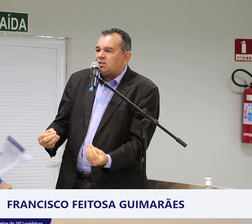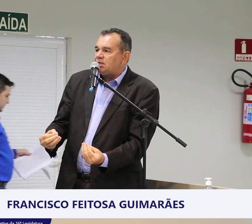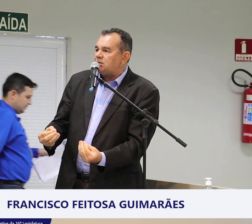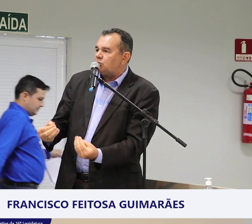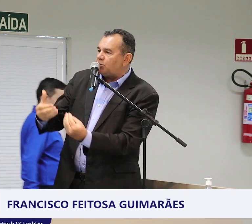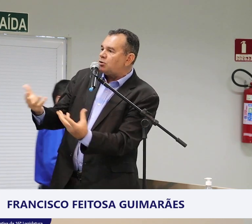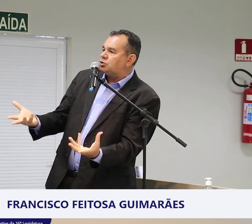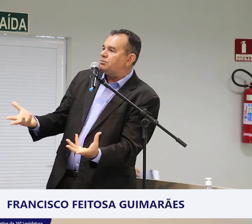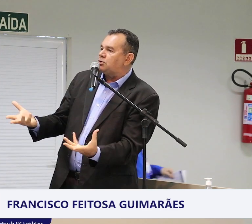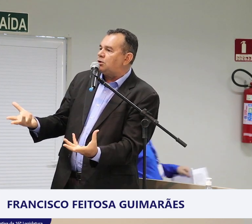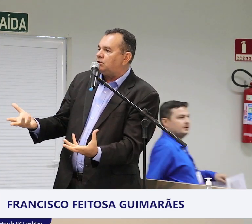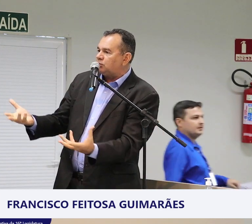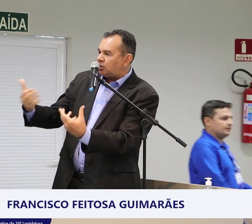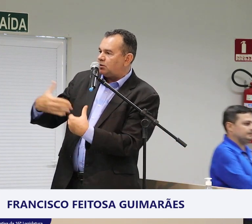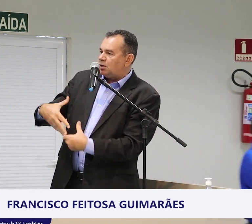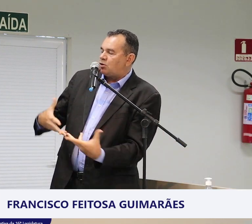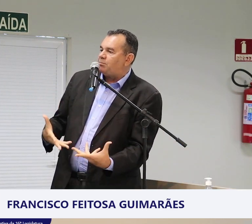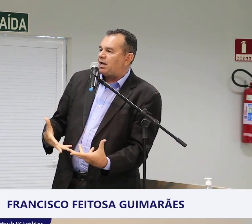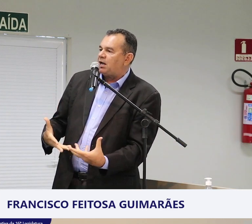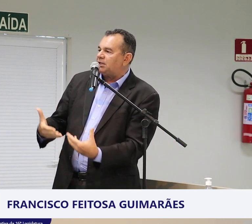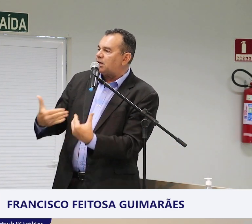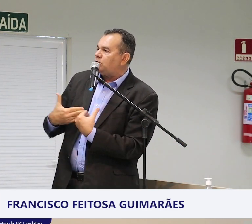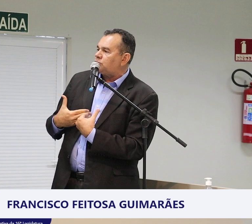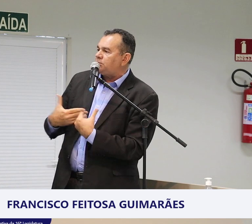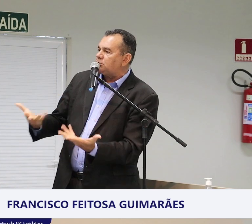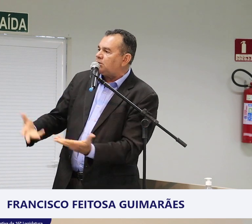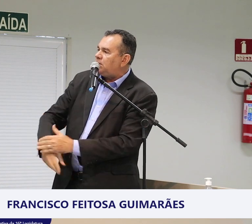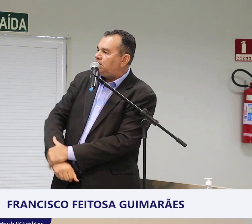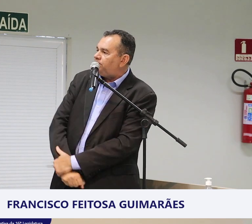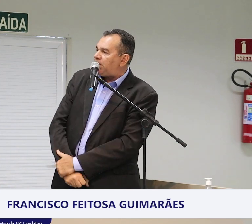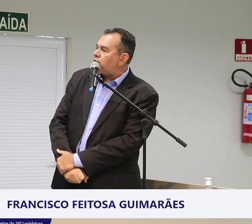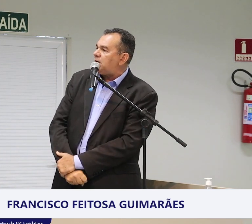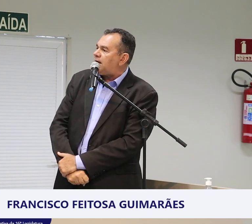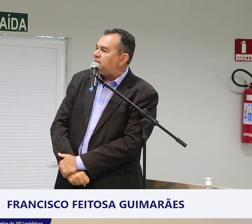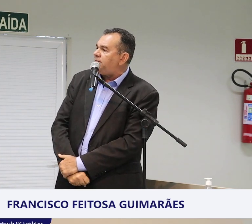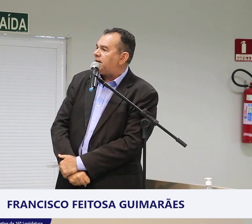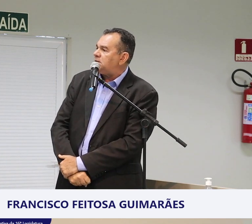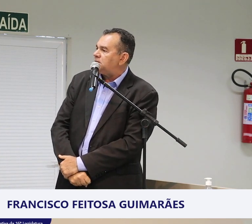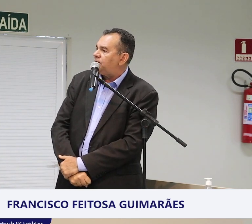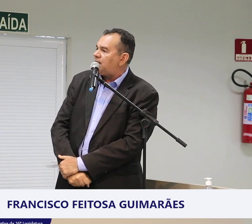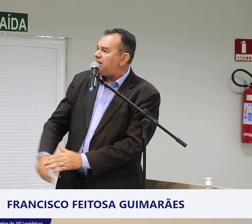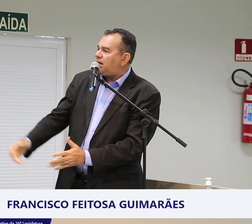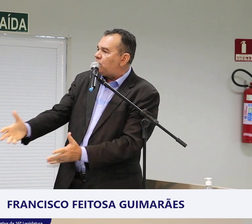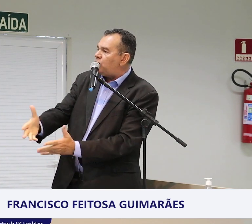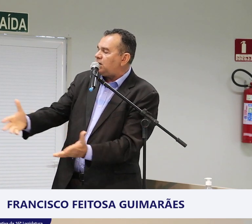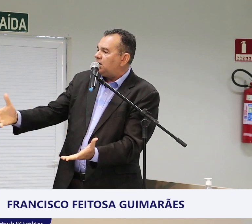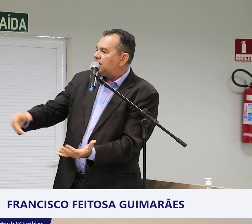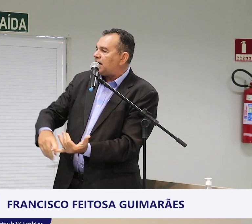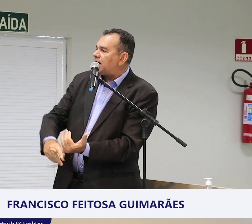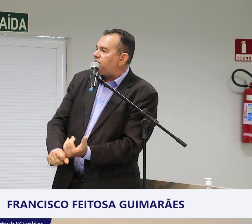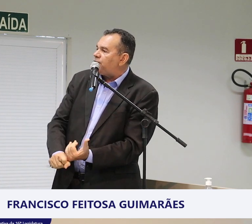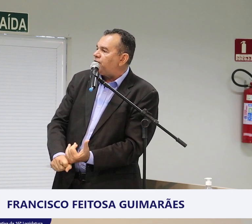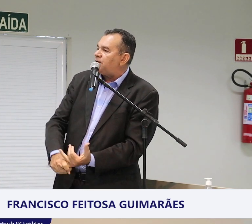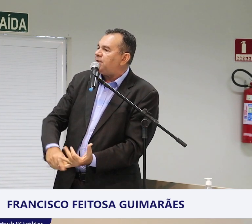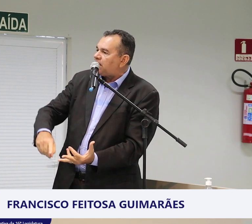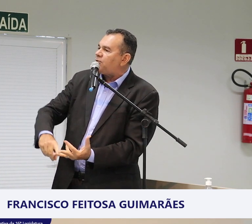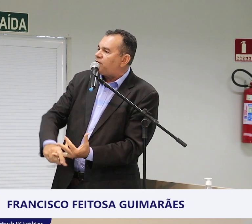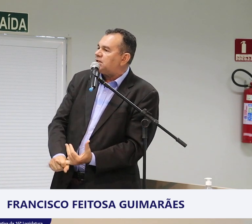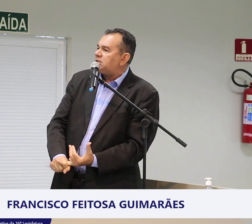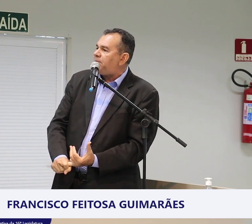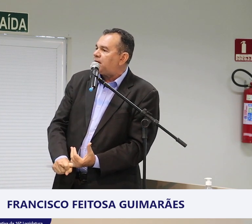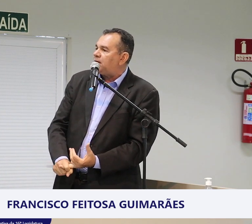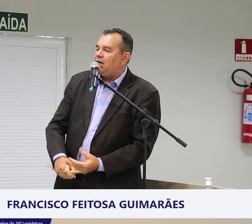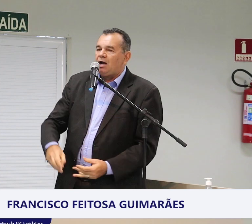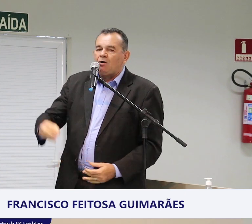me sinto assim como consumidor não só como parlamentar consumidor prejudicado demais na minha rua lá na casa do meu filho também que